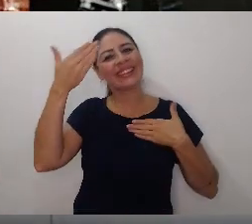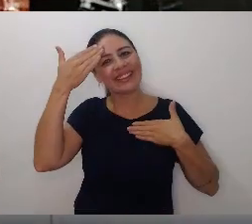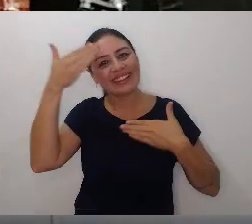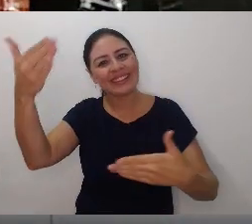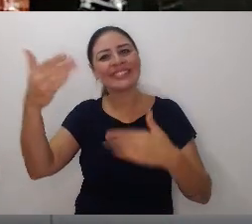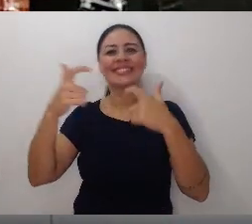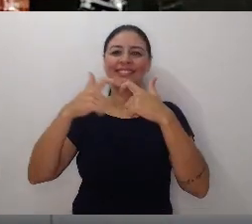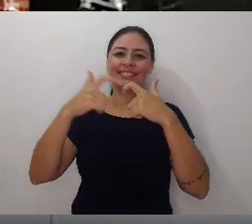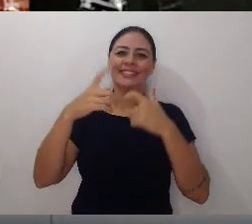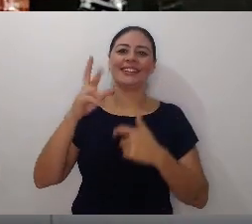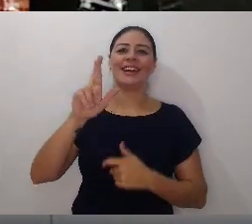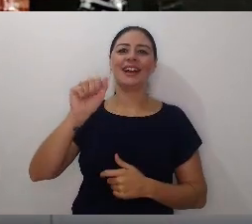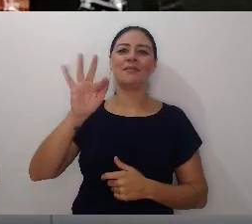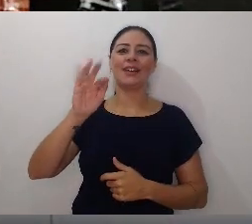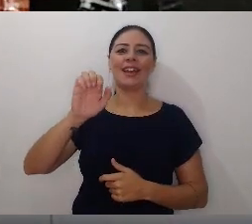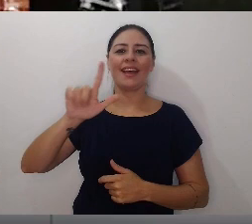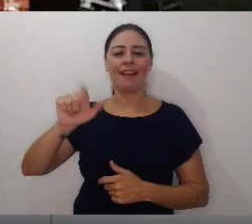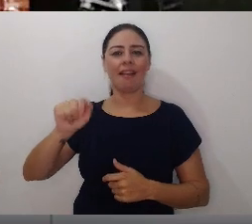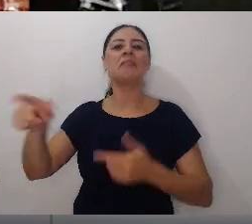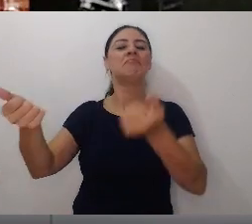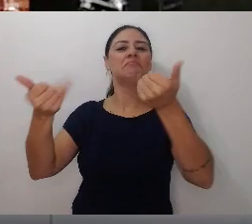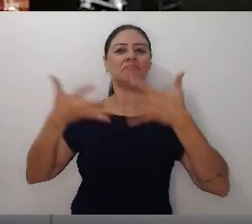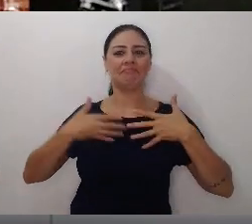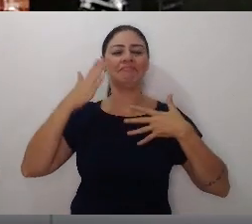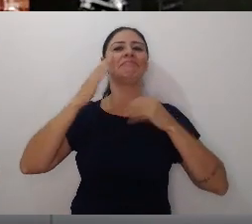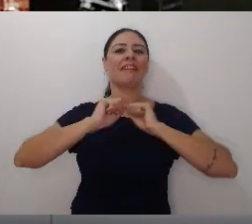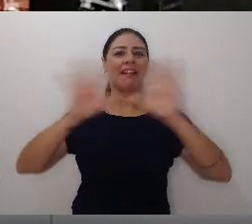demais. Eu deixo para algumas perguntas.